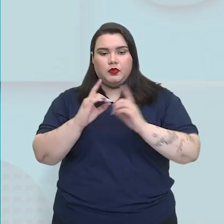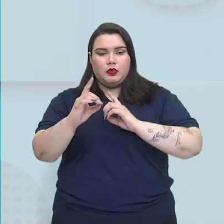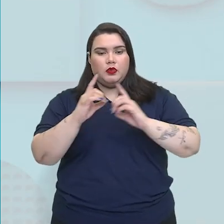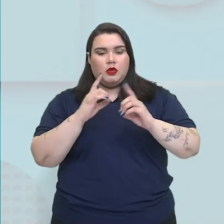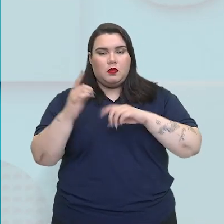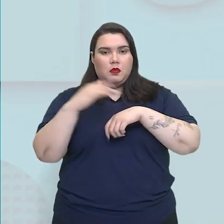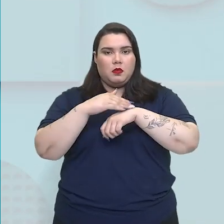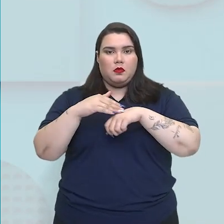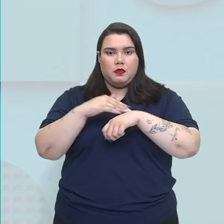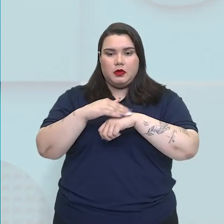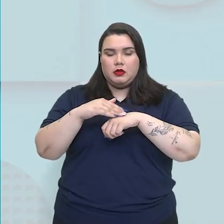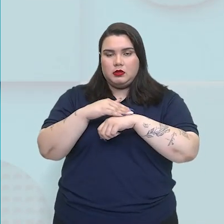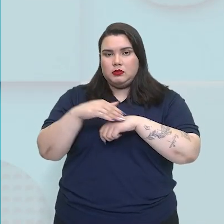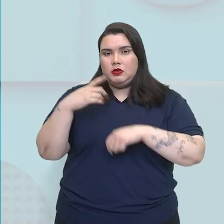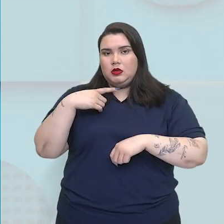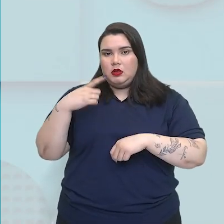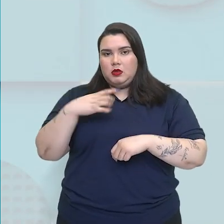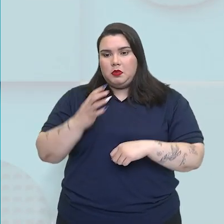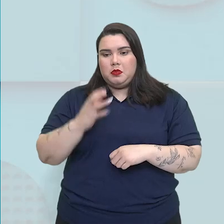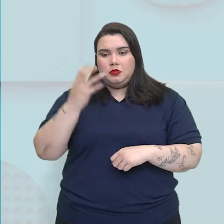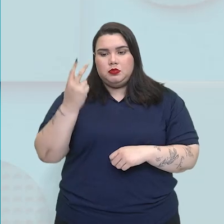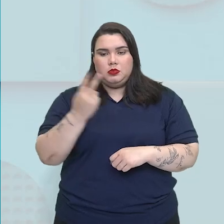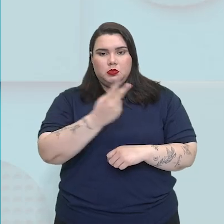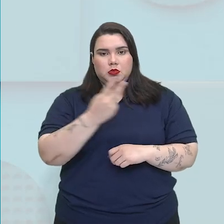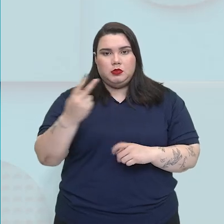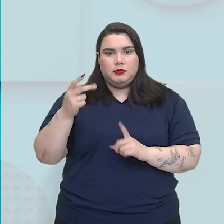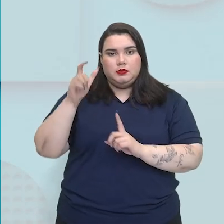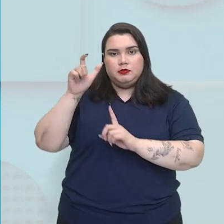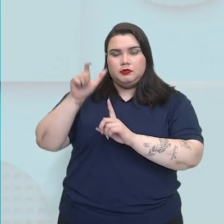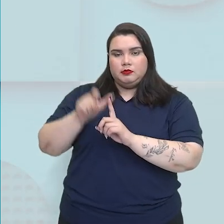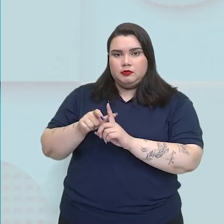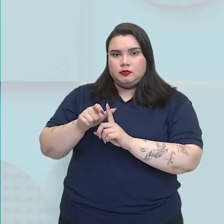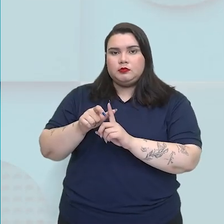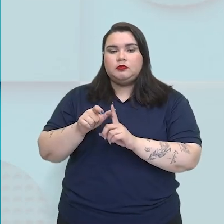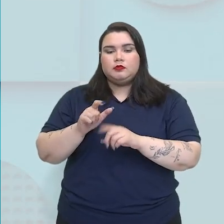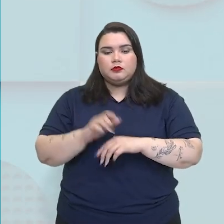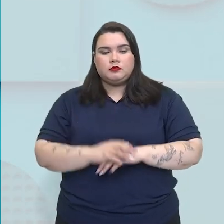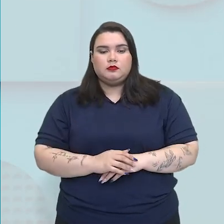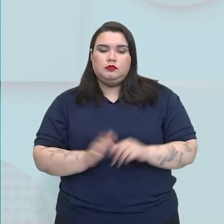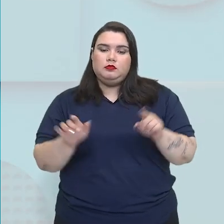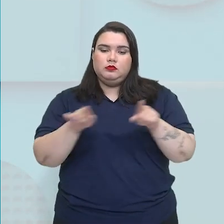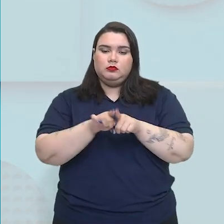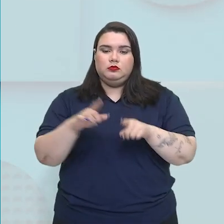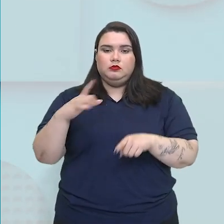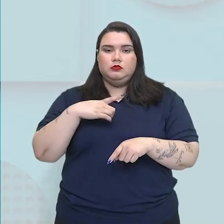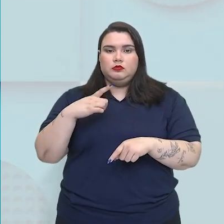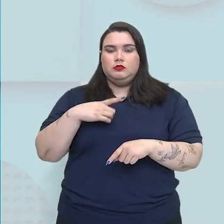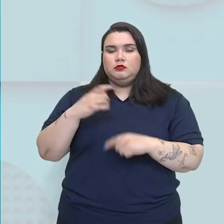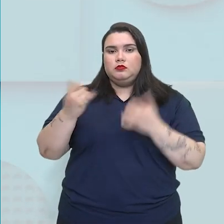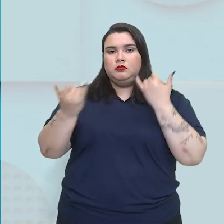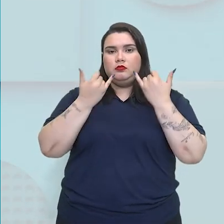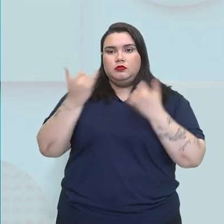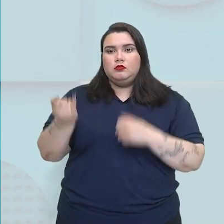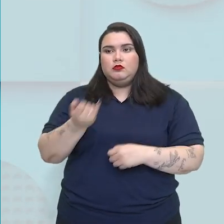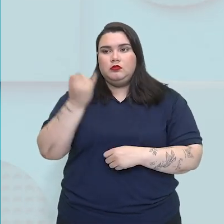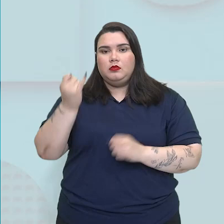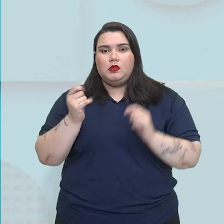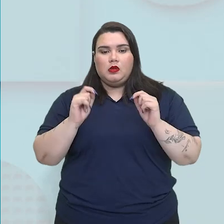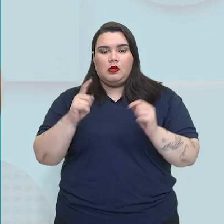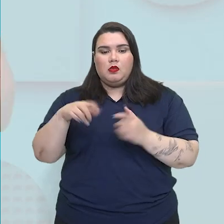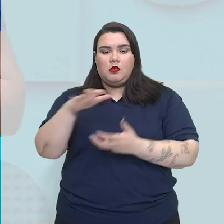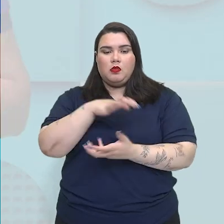que é a conversa que acontece entre os dois personagens. E nós temos uma coisa importante, que é o conflito,